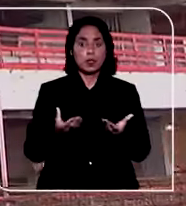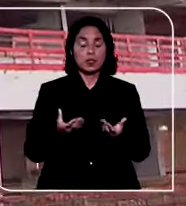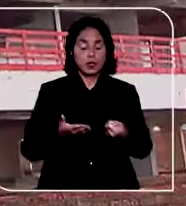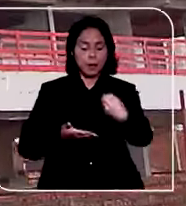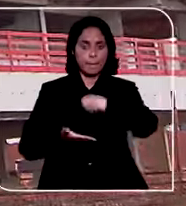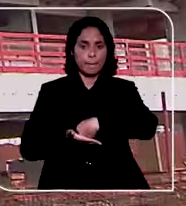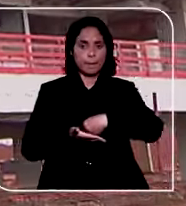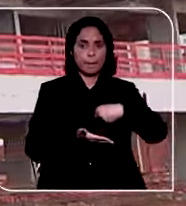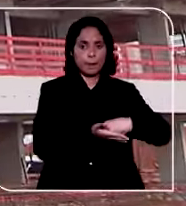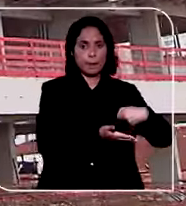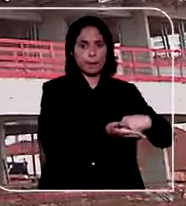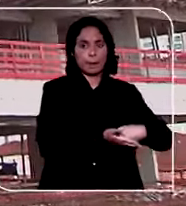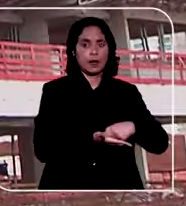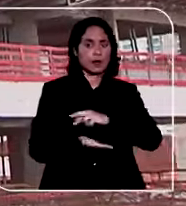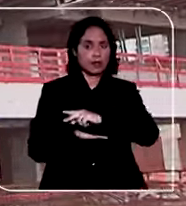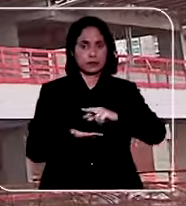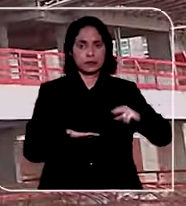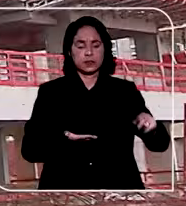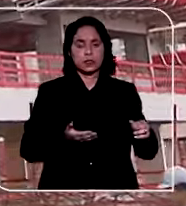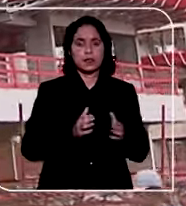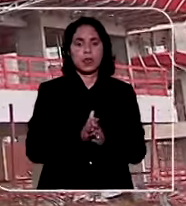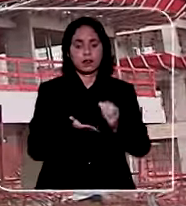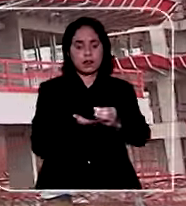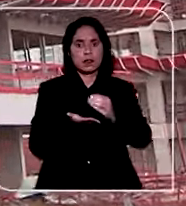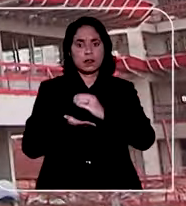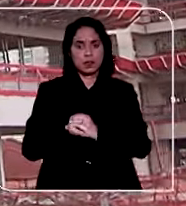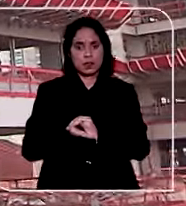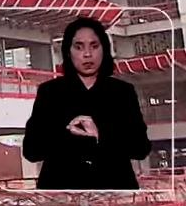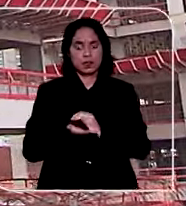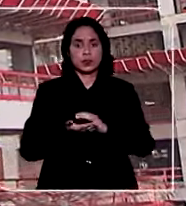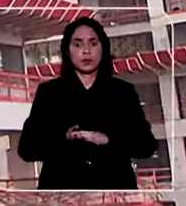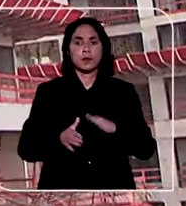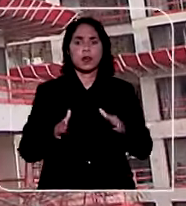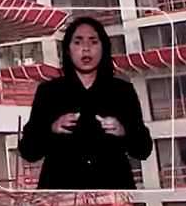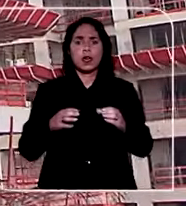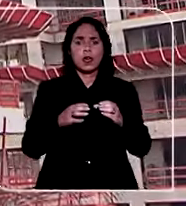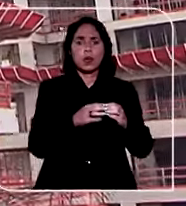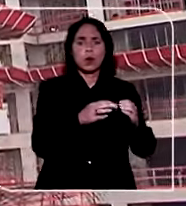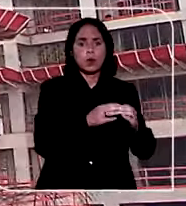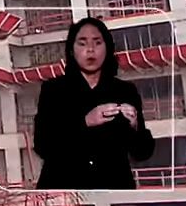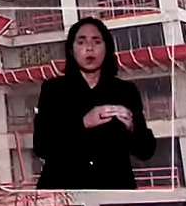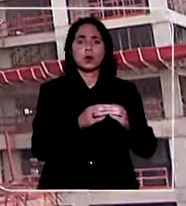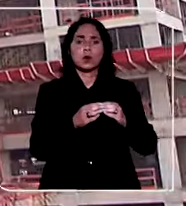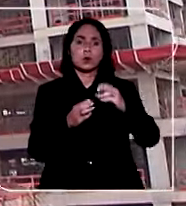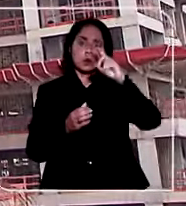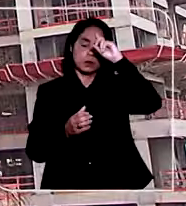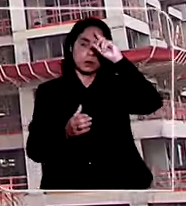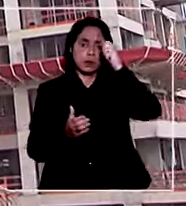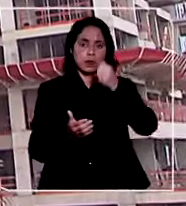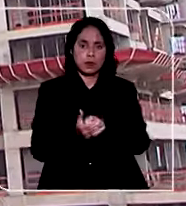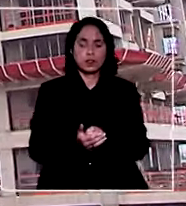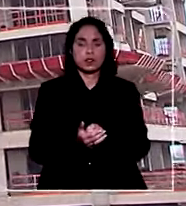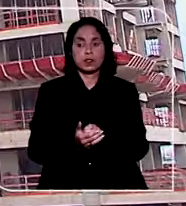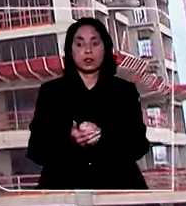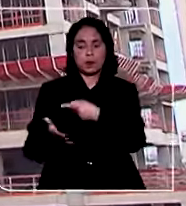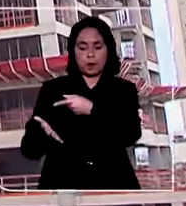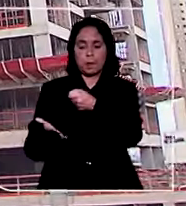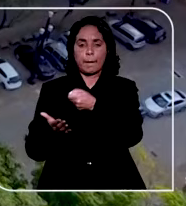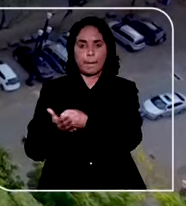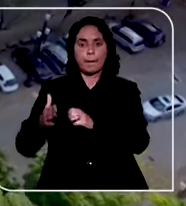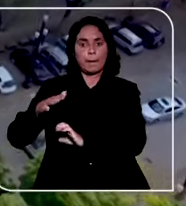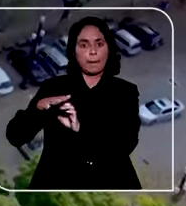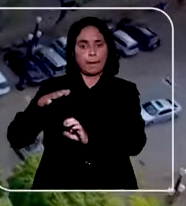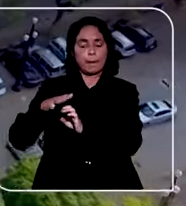além de indenização por Perdas e Danos em primeira instância a empresa foi condenada a pagar indenização por lucro e cessantes